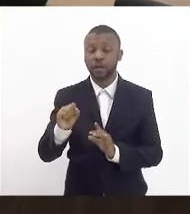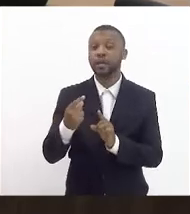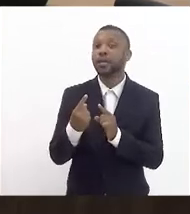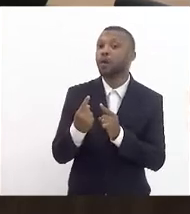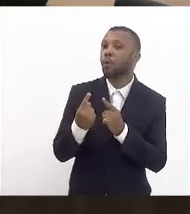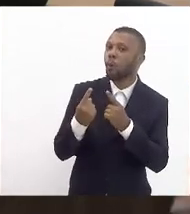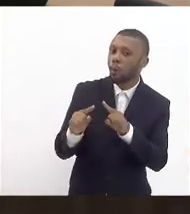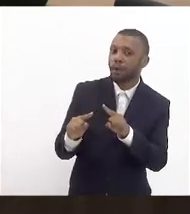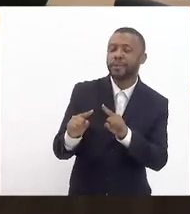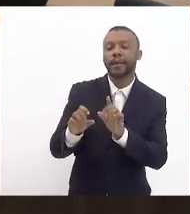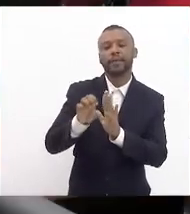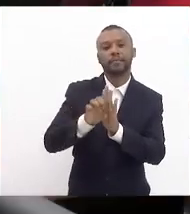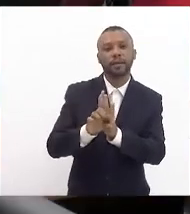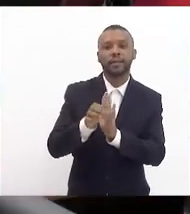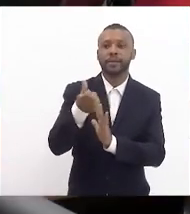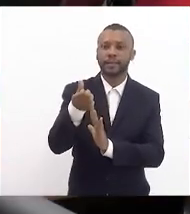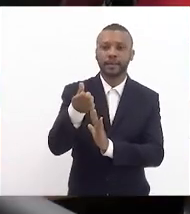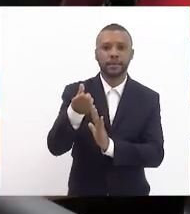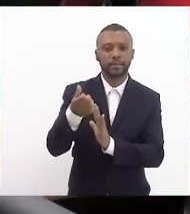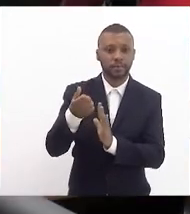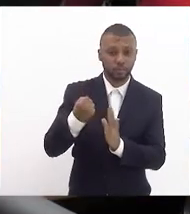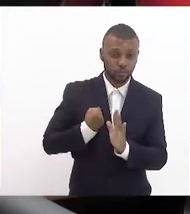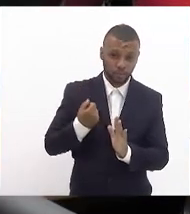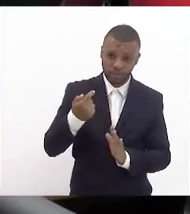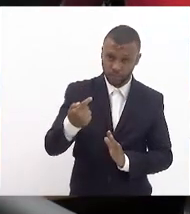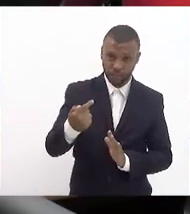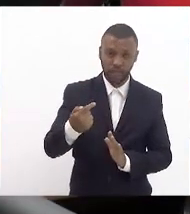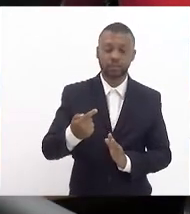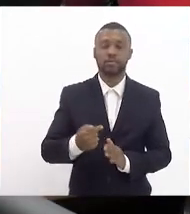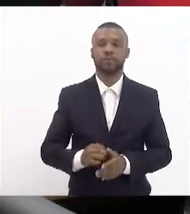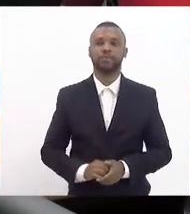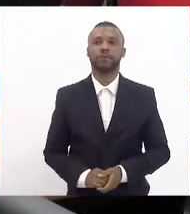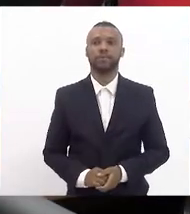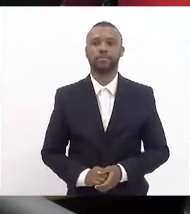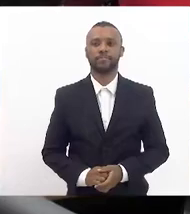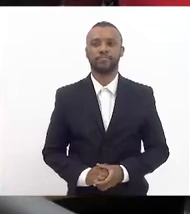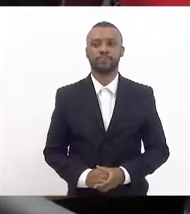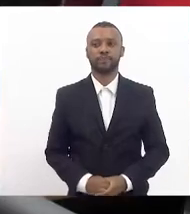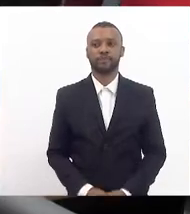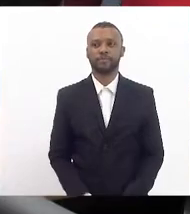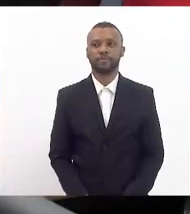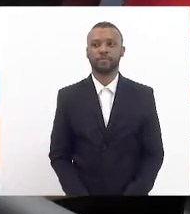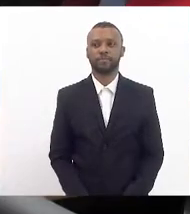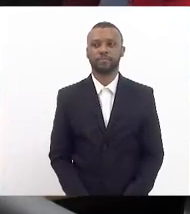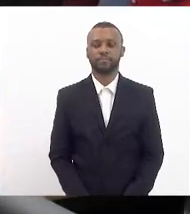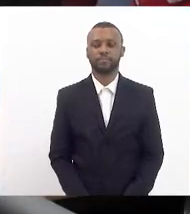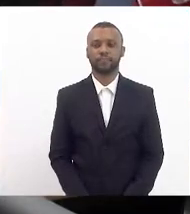emendas 6 e 7. Só se for quarta. Quarta dá.